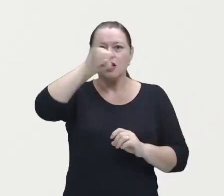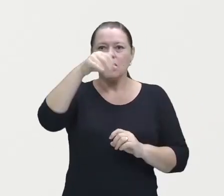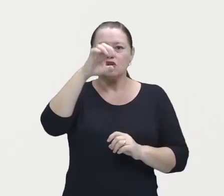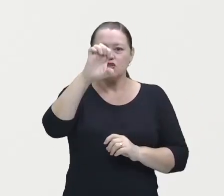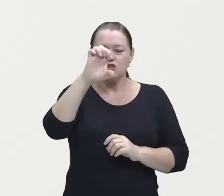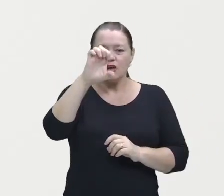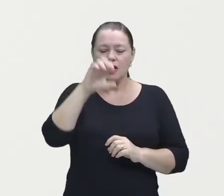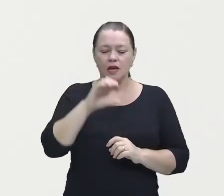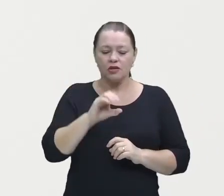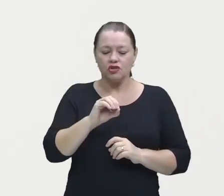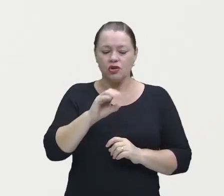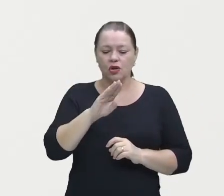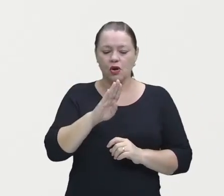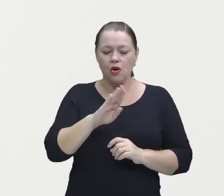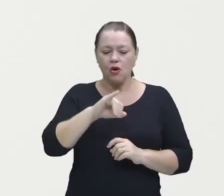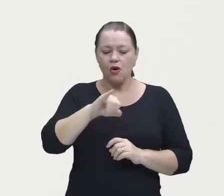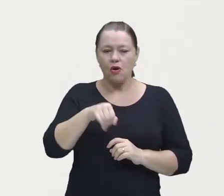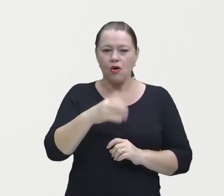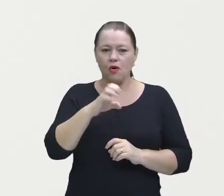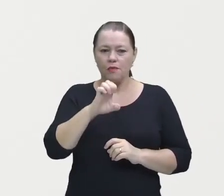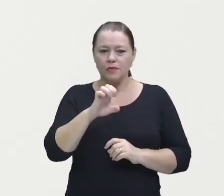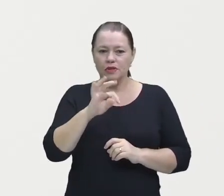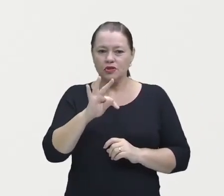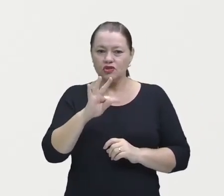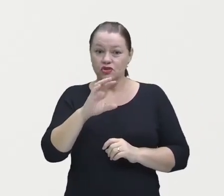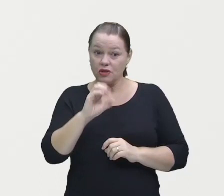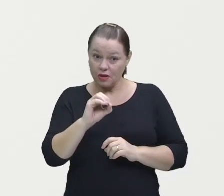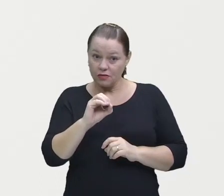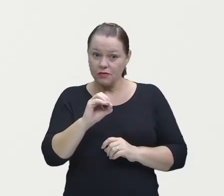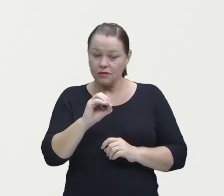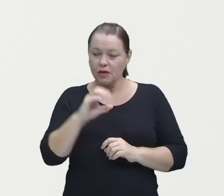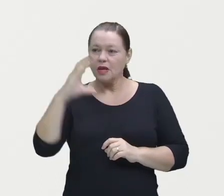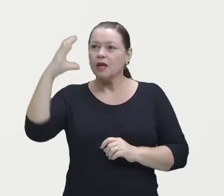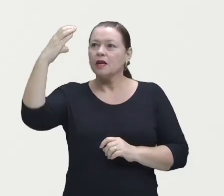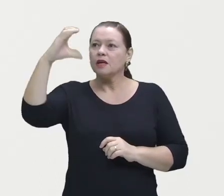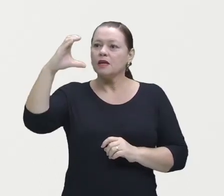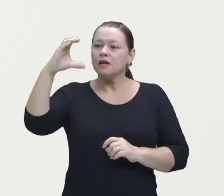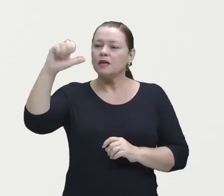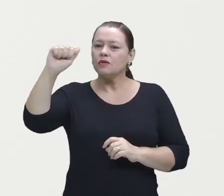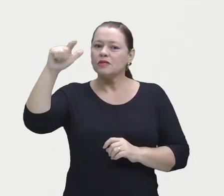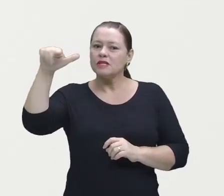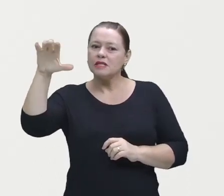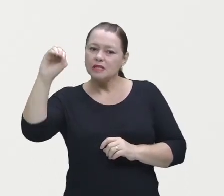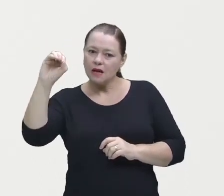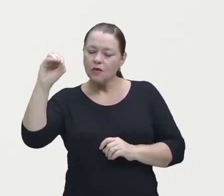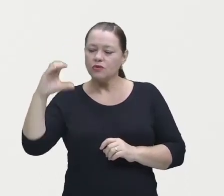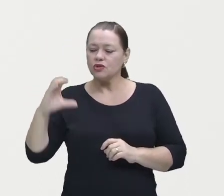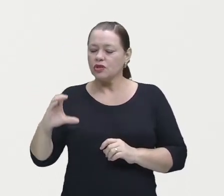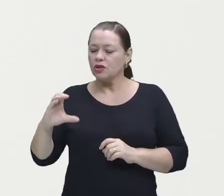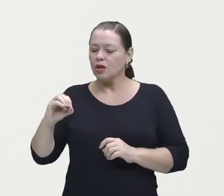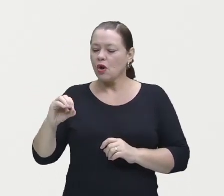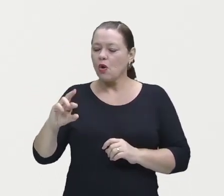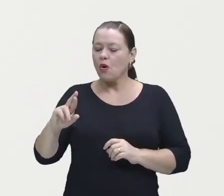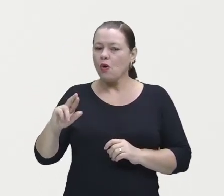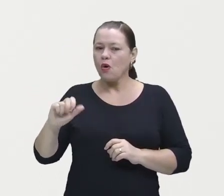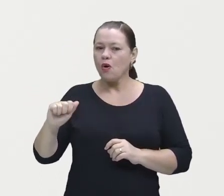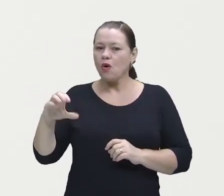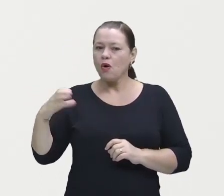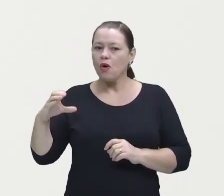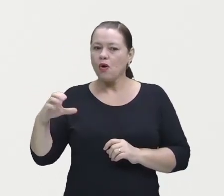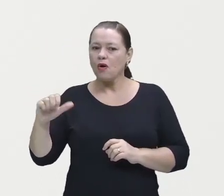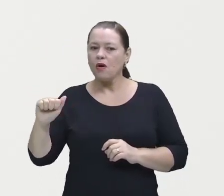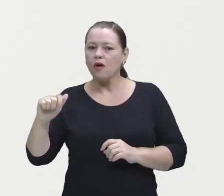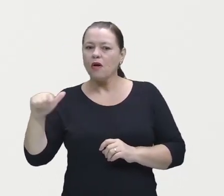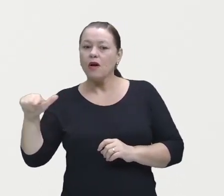o mesmo meio que objeto. E injeção tem o mesmo som